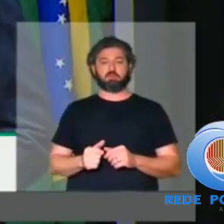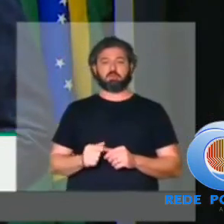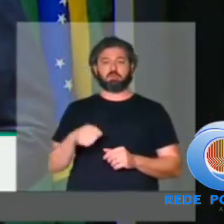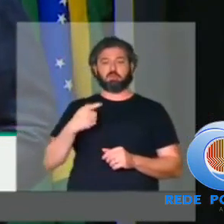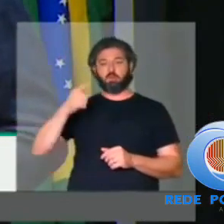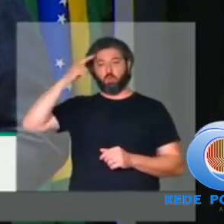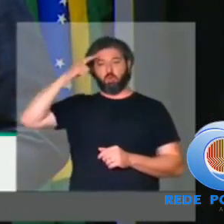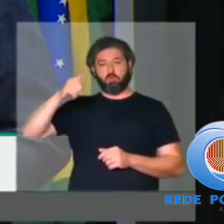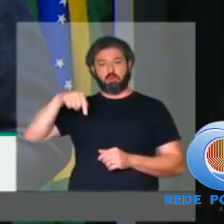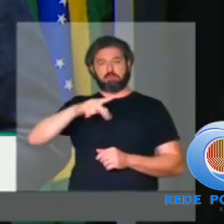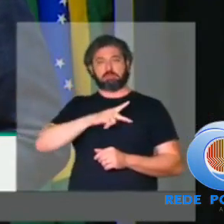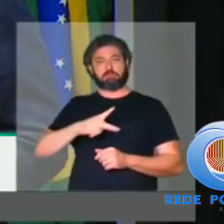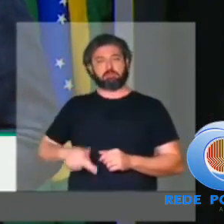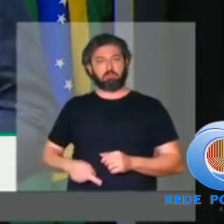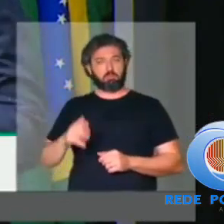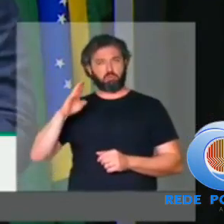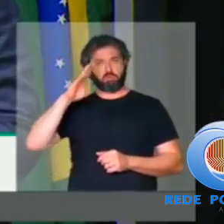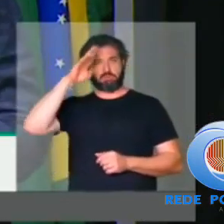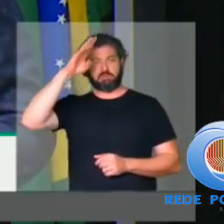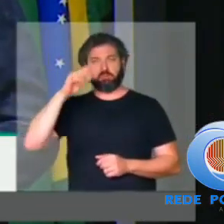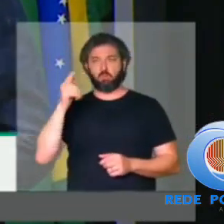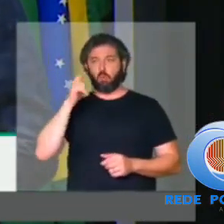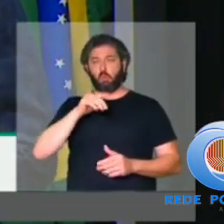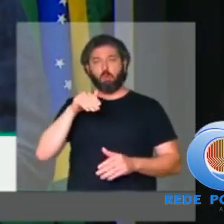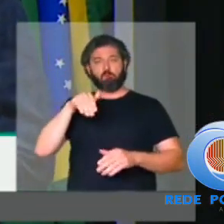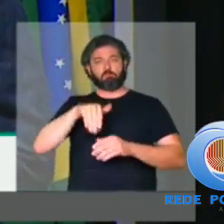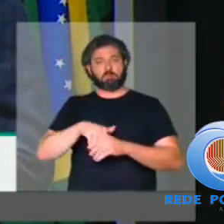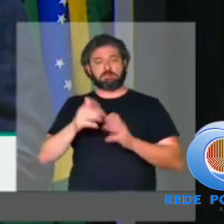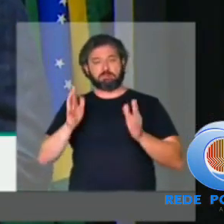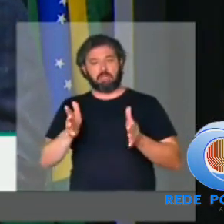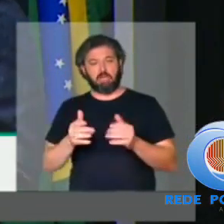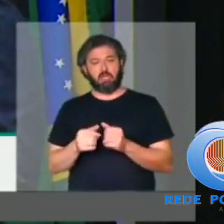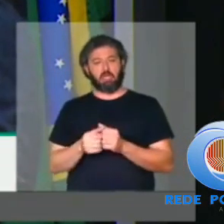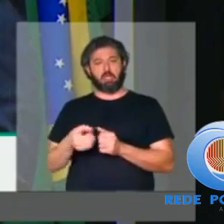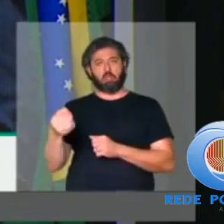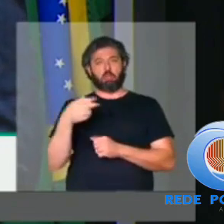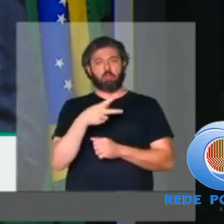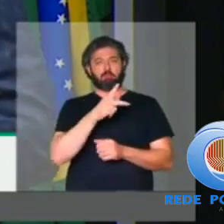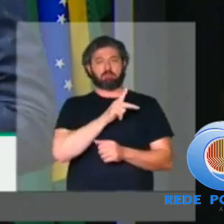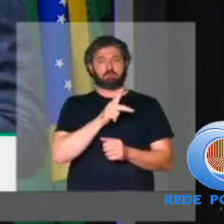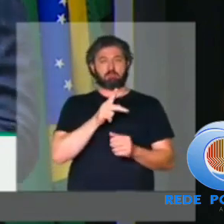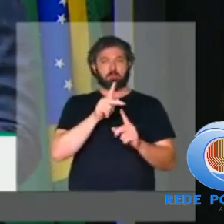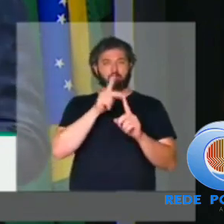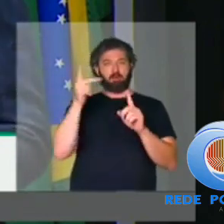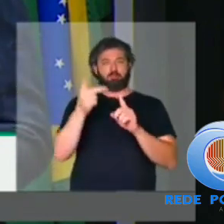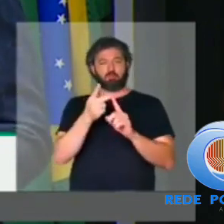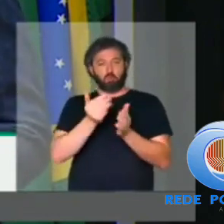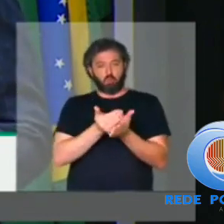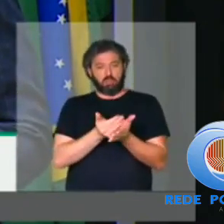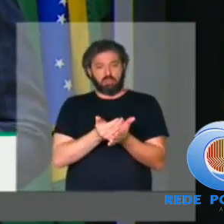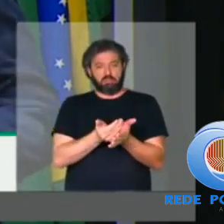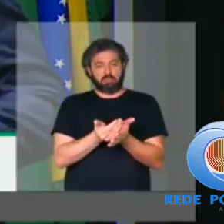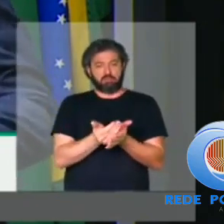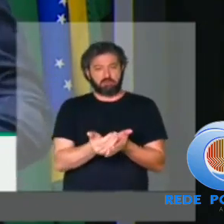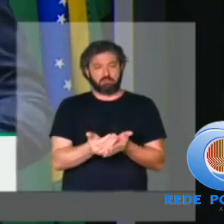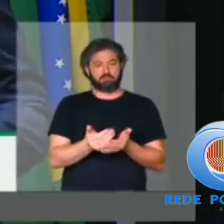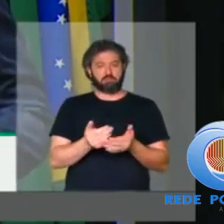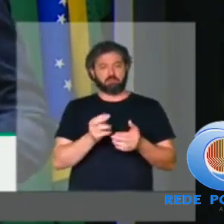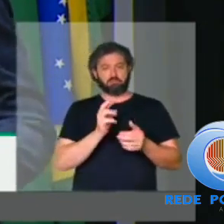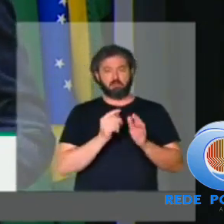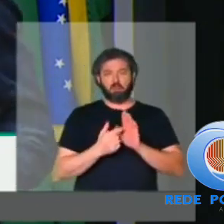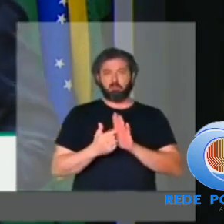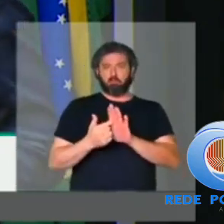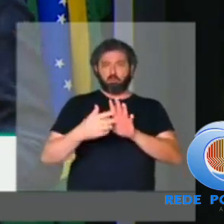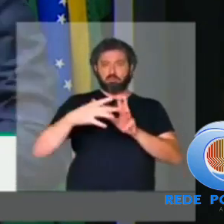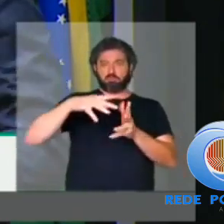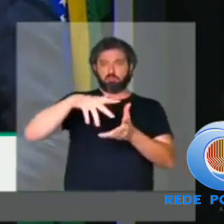comando do presidente Bolsonaro. Conseguimos já votar a nova Previdência, que foi o pontapé inicial, para dar um recado